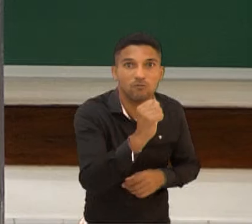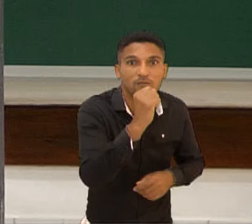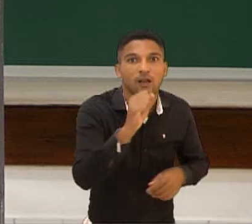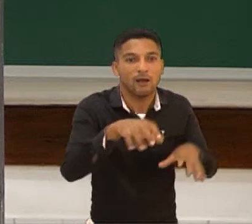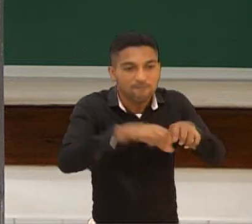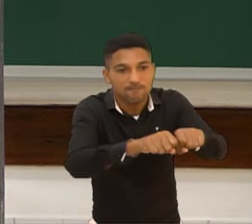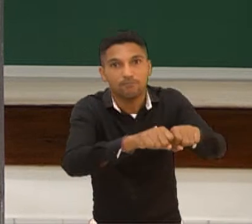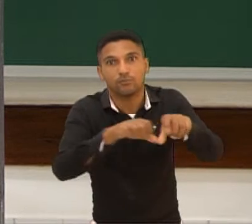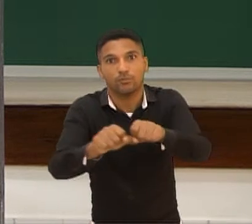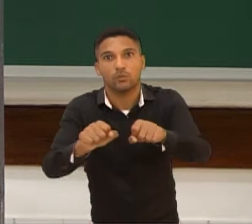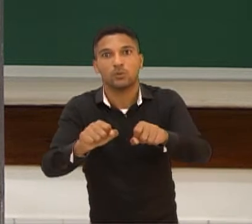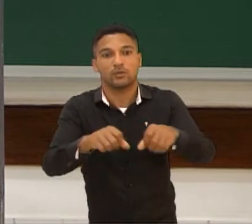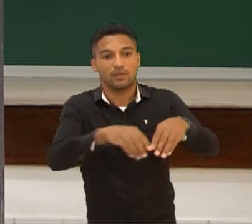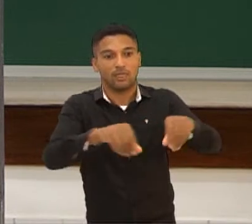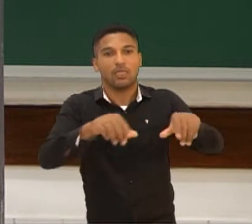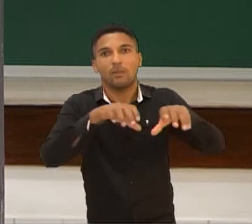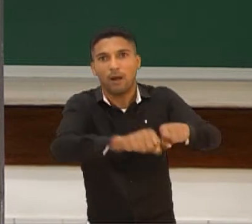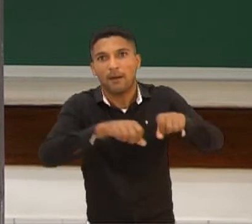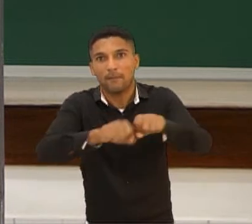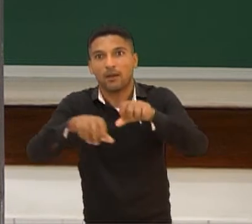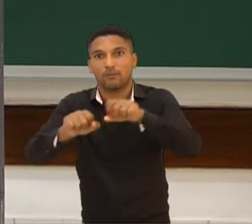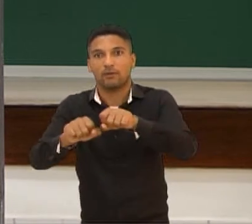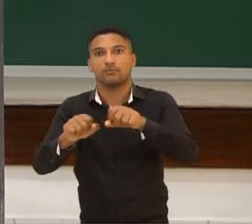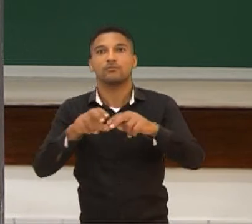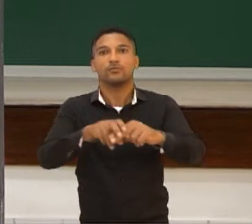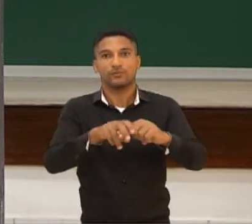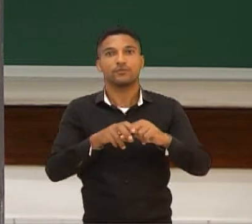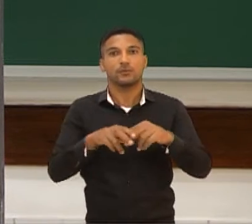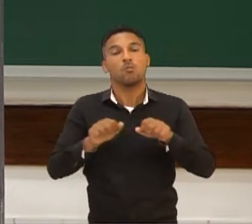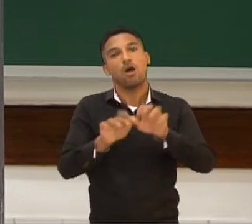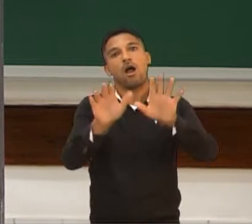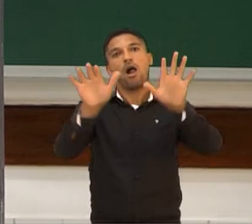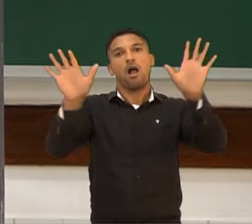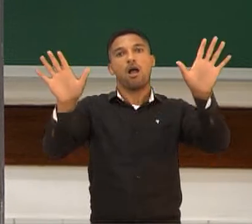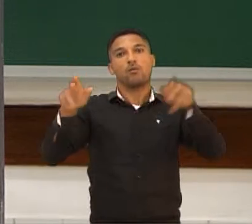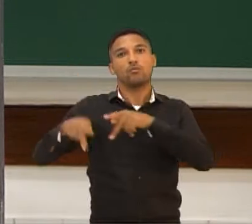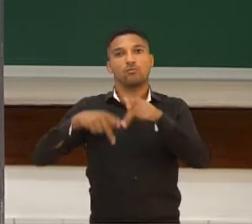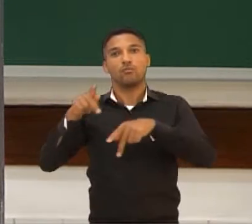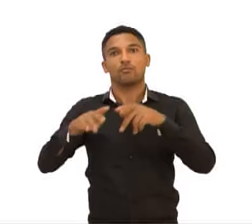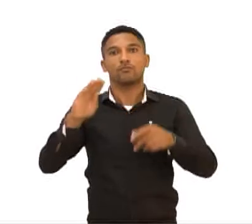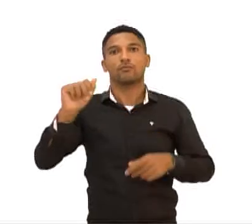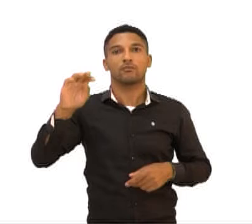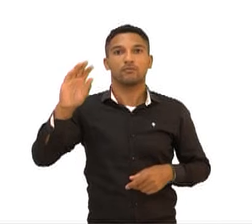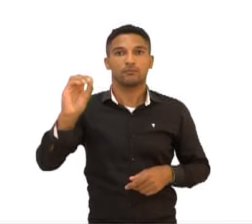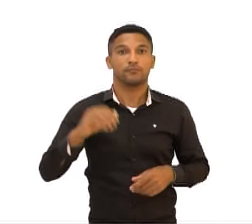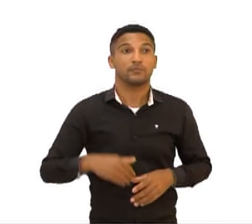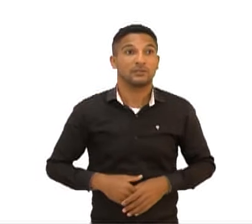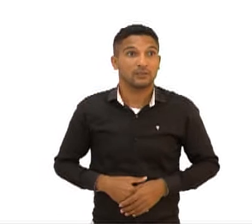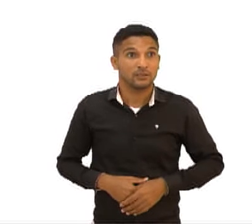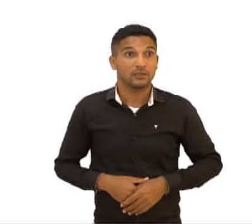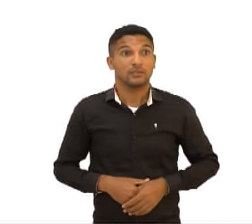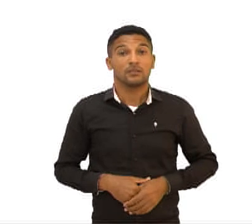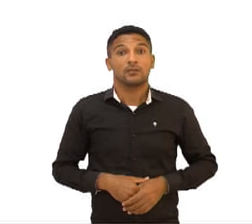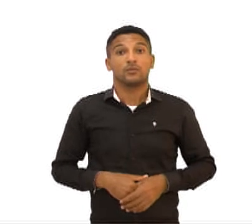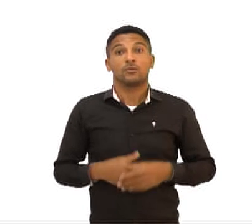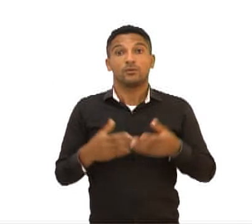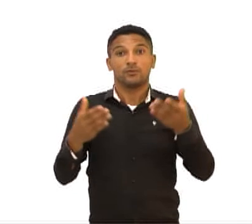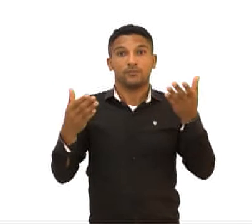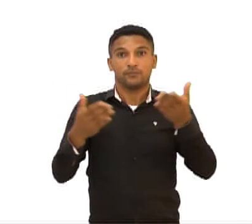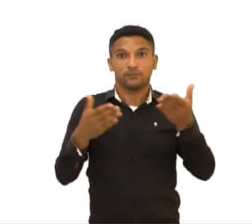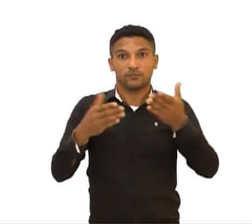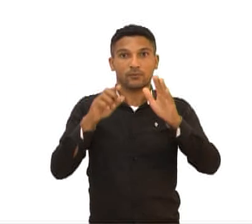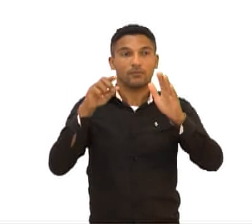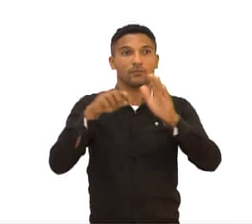territórios. Bom, agora a gente vai para a nossa segunda atividade. A pergunta é: como a